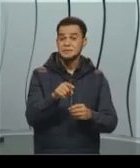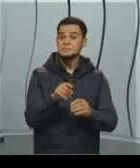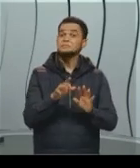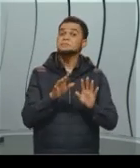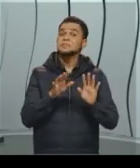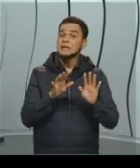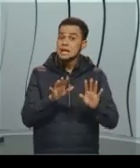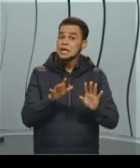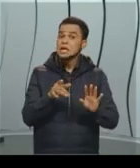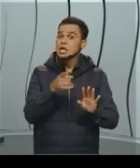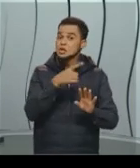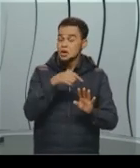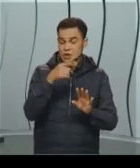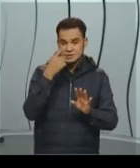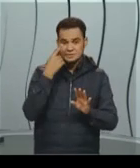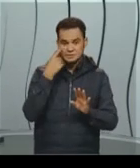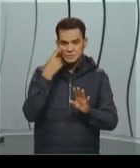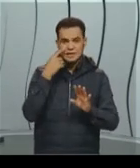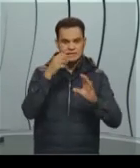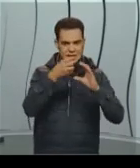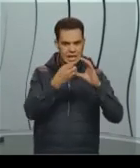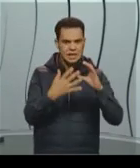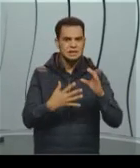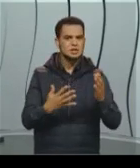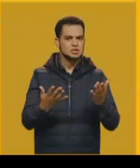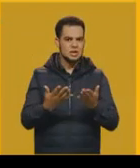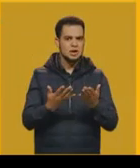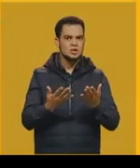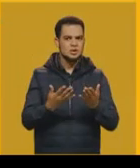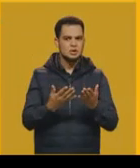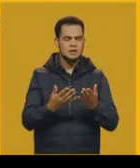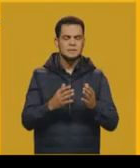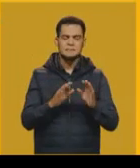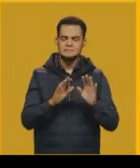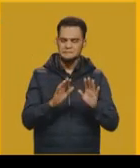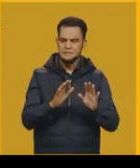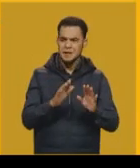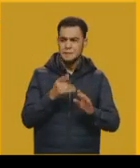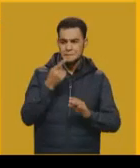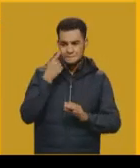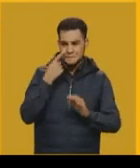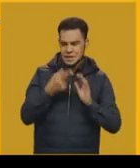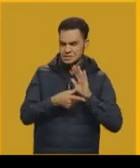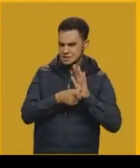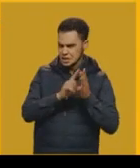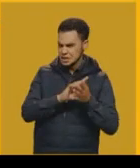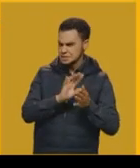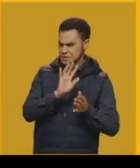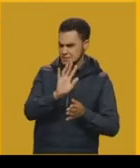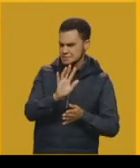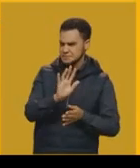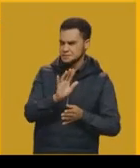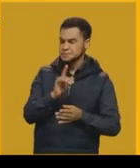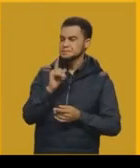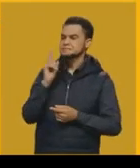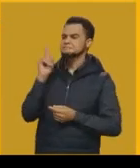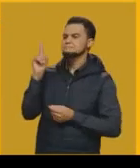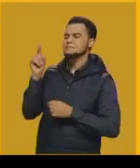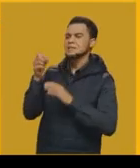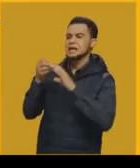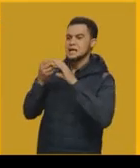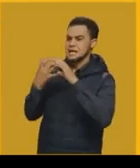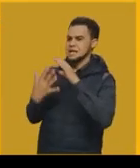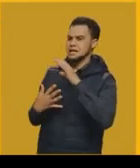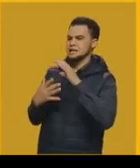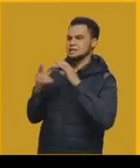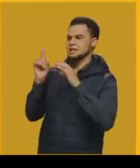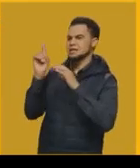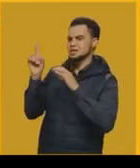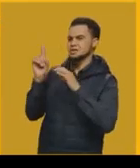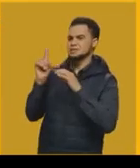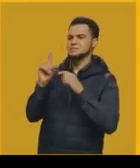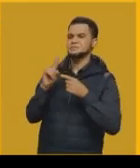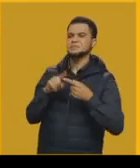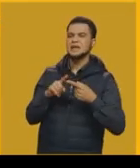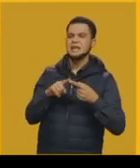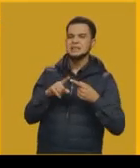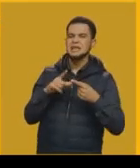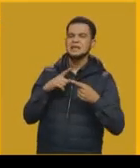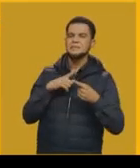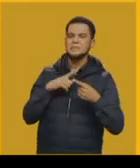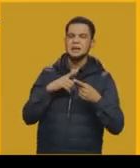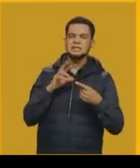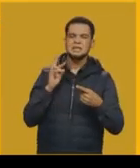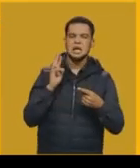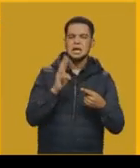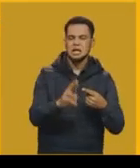sintetizar, né, o que foi dito até então, algumas visões estereotipadas da África que estão muito presentes. Ideias de exotismo,